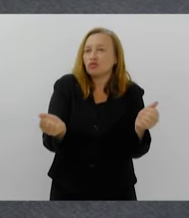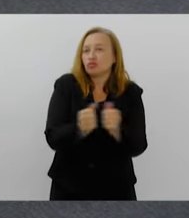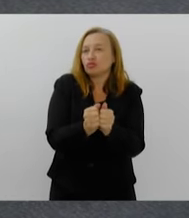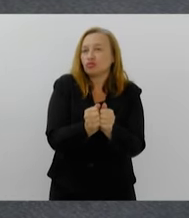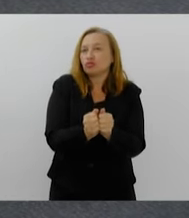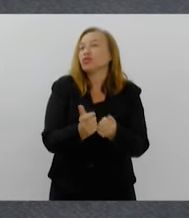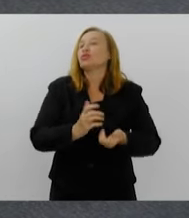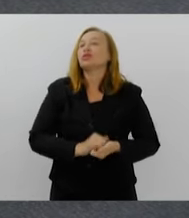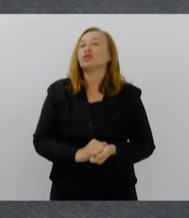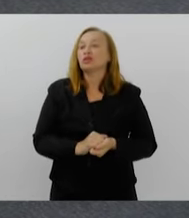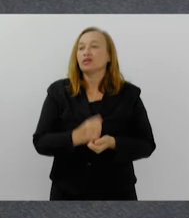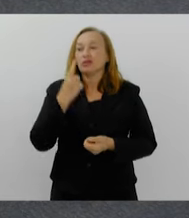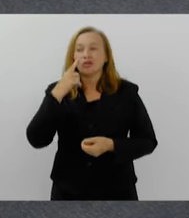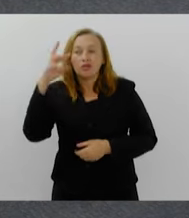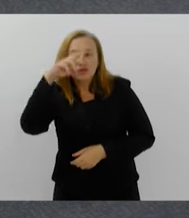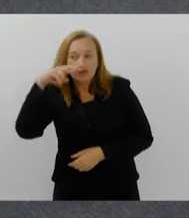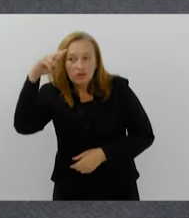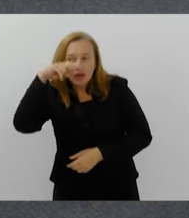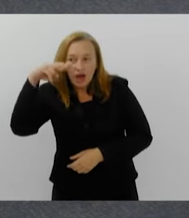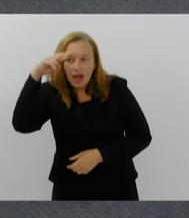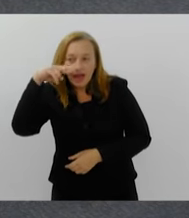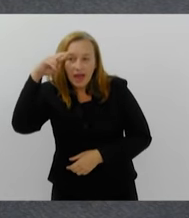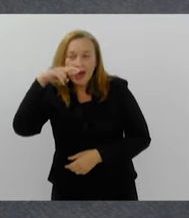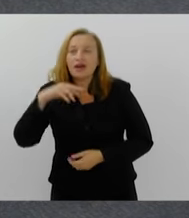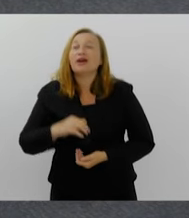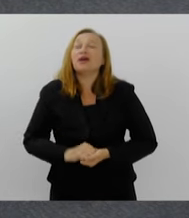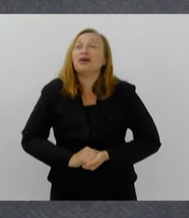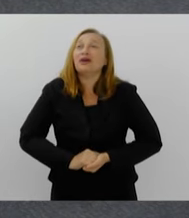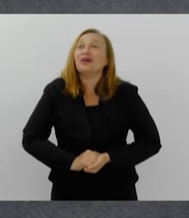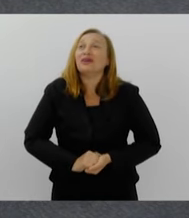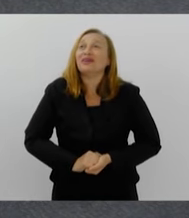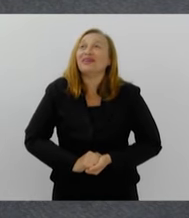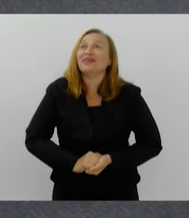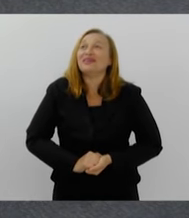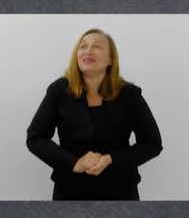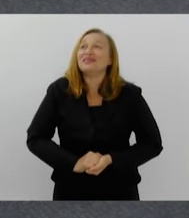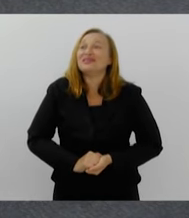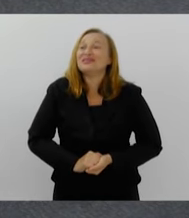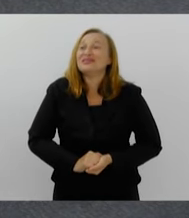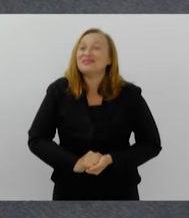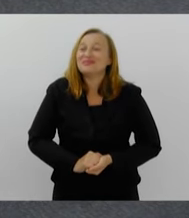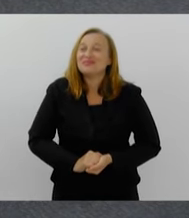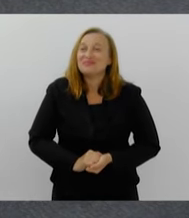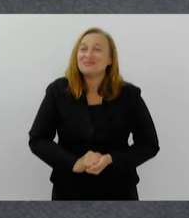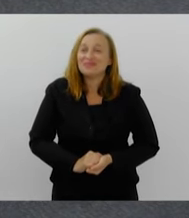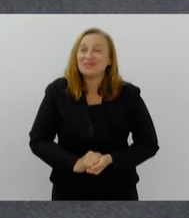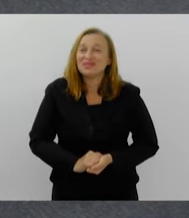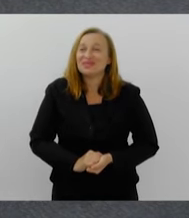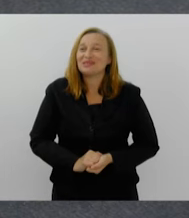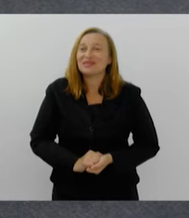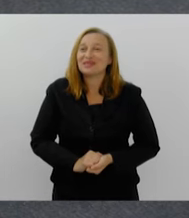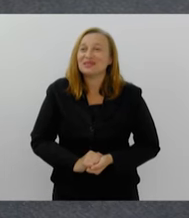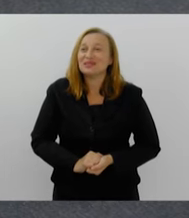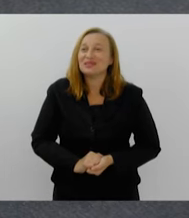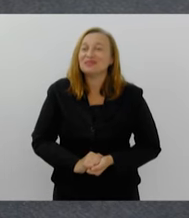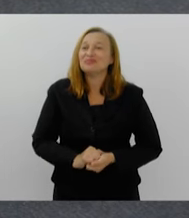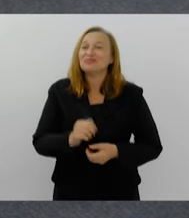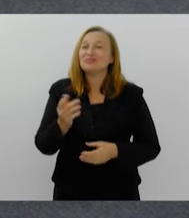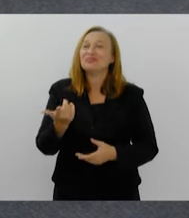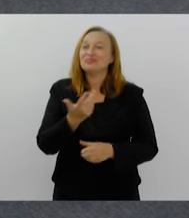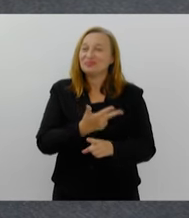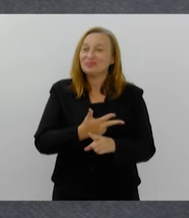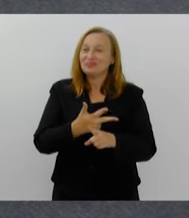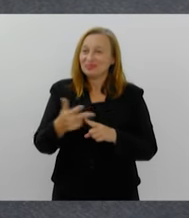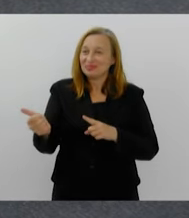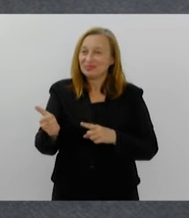as verificações do que aconteceu ali. Mas o fato é que o Rodrigo Neves venceu as